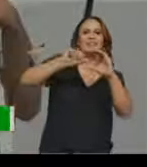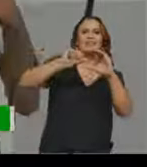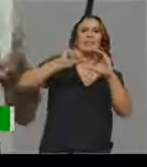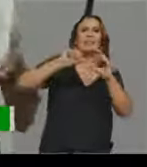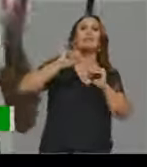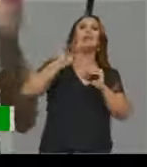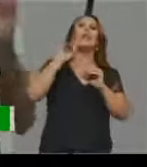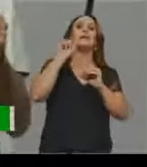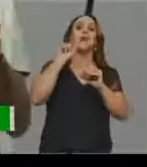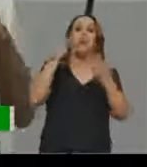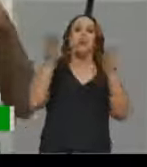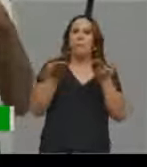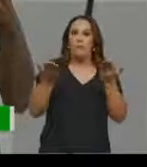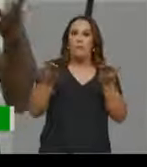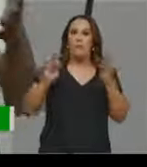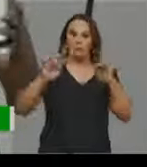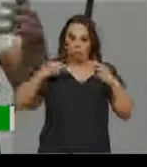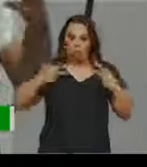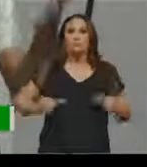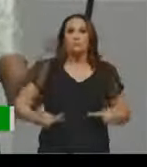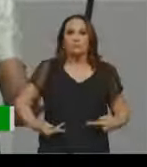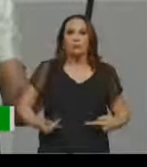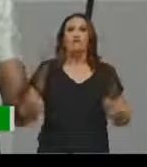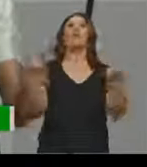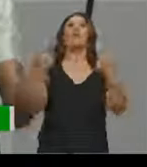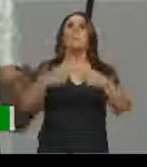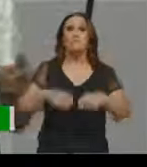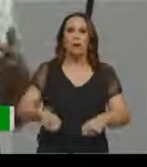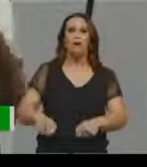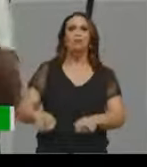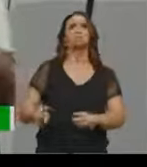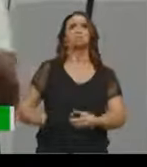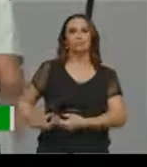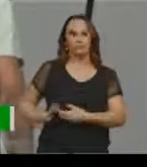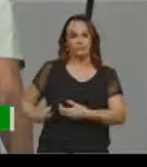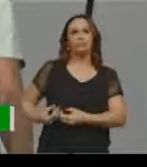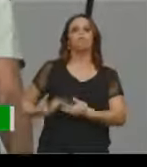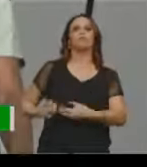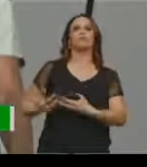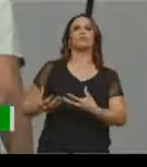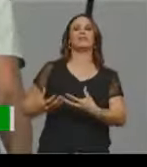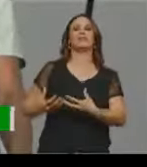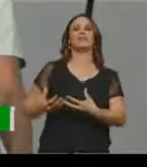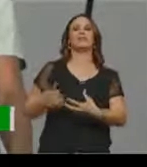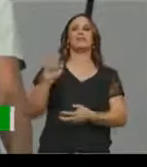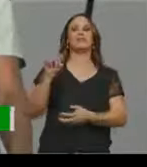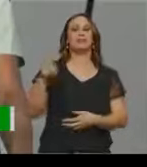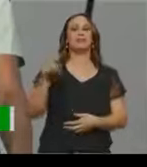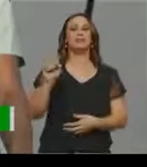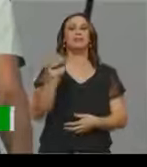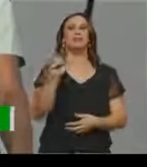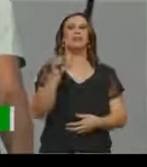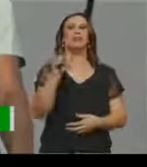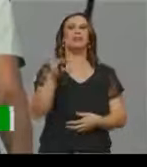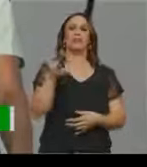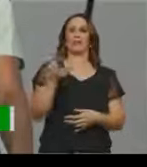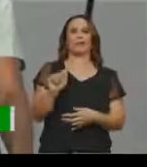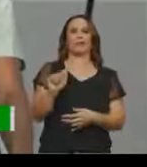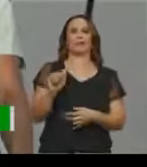com que esse ser humano agora ele seja capaz de produzir a insulina que ele não era capaz antes, porque você inseriu um gene novo,